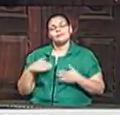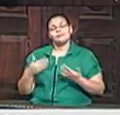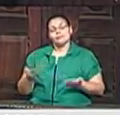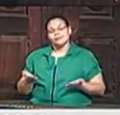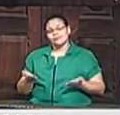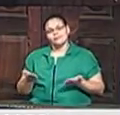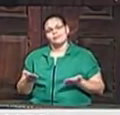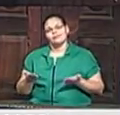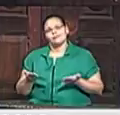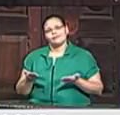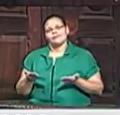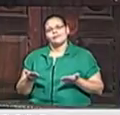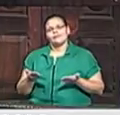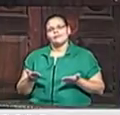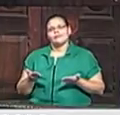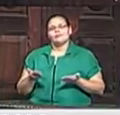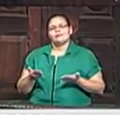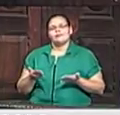Aliás,